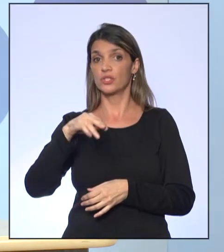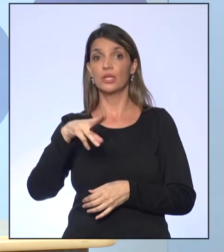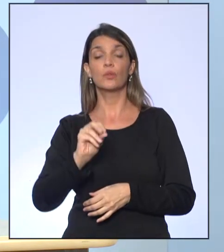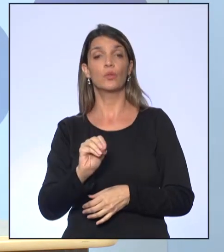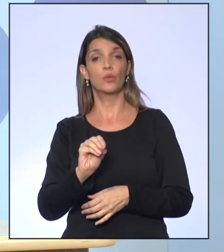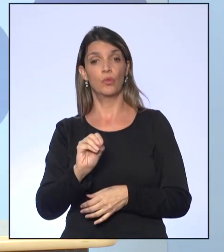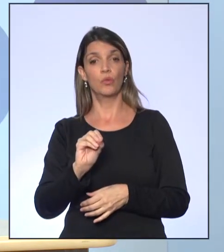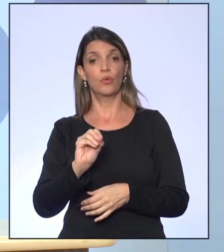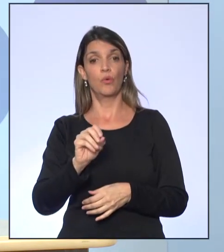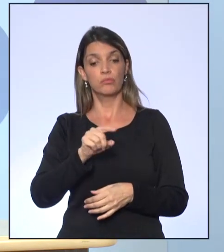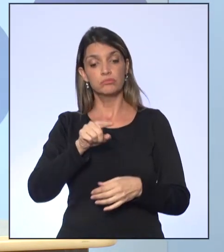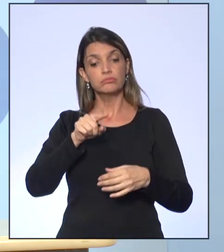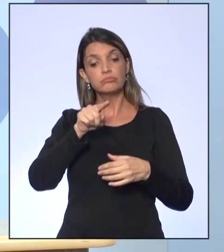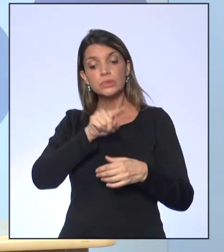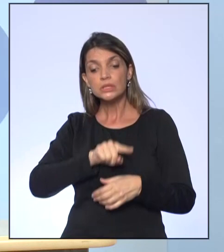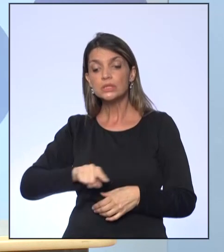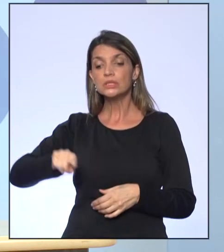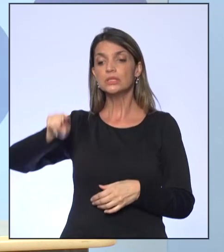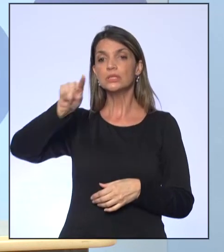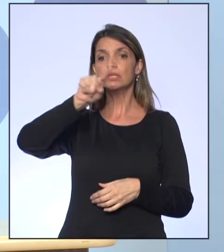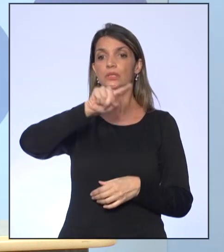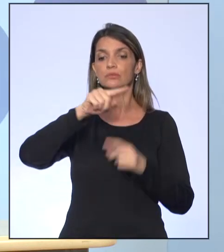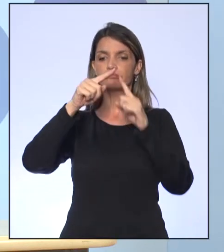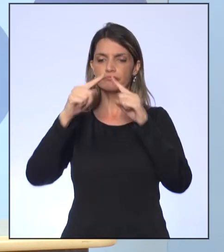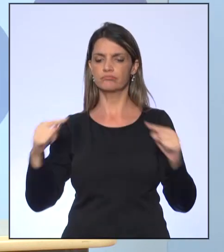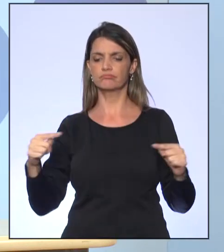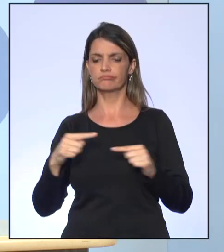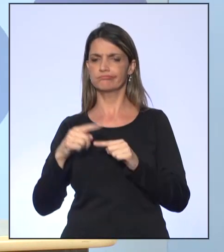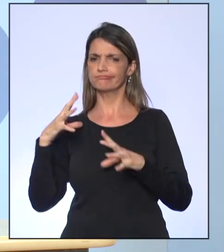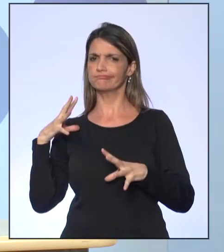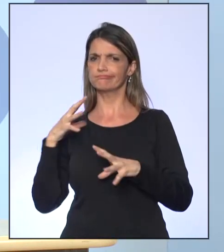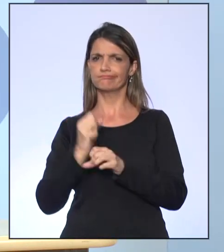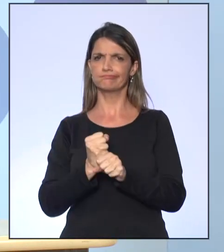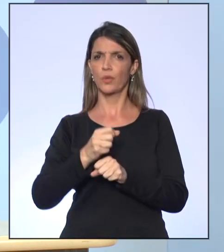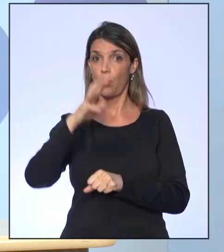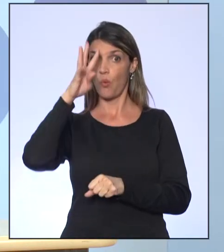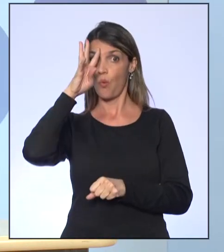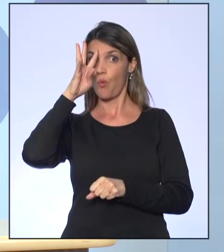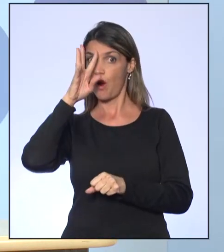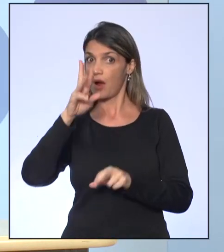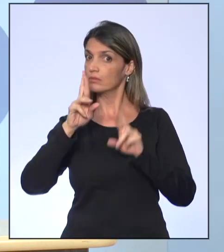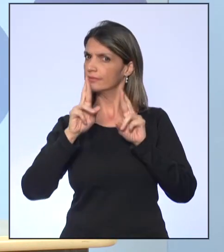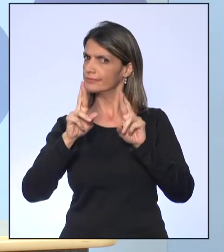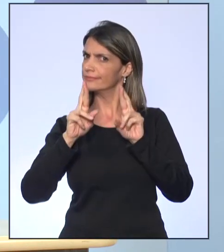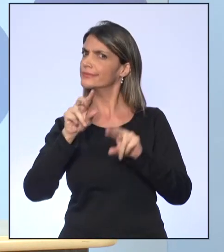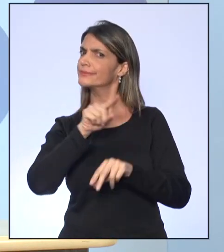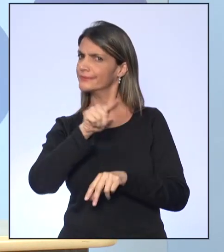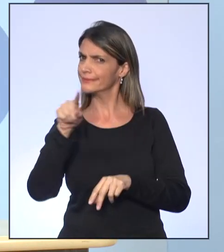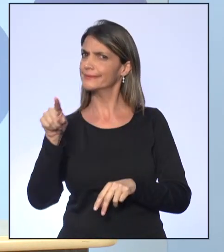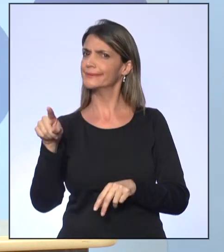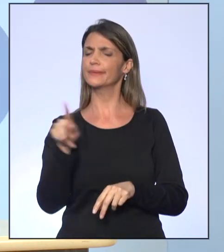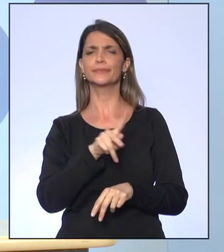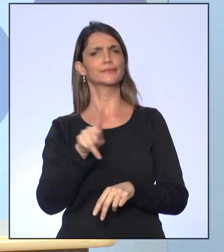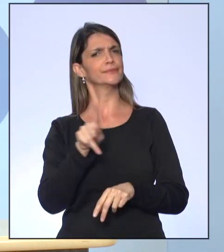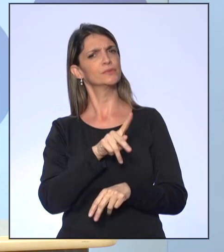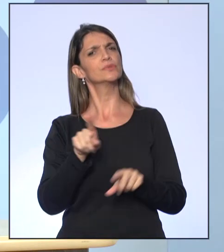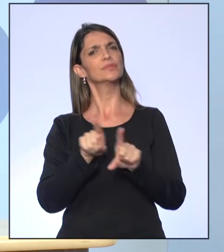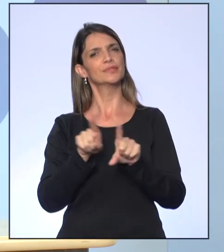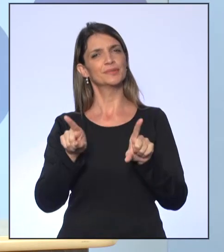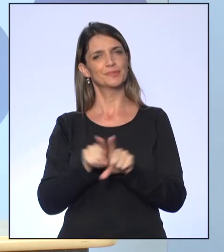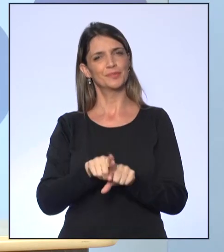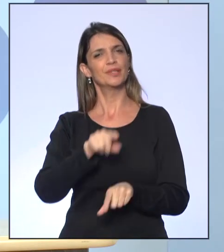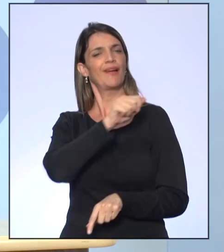no círculo trigonométrico na quarta-feira. Contamos com a presença aí de vocês, professores, e